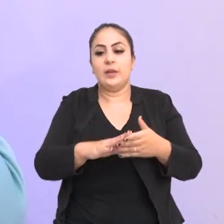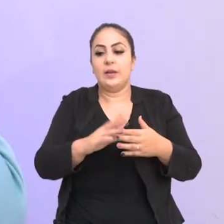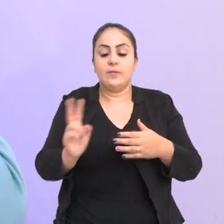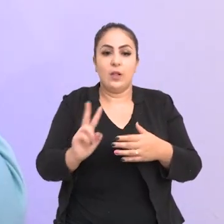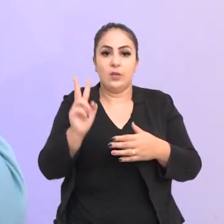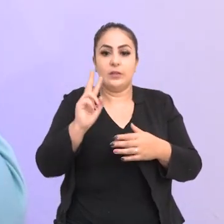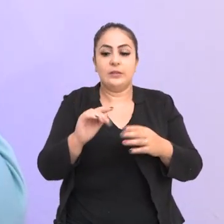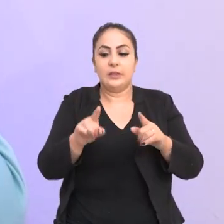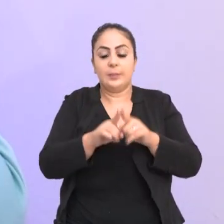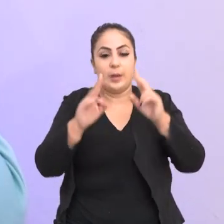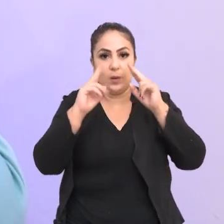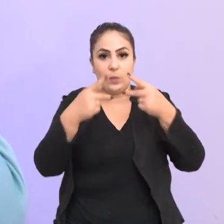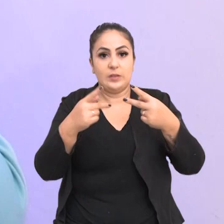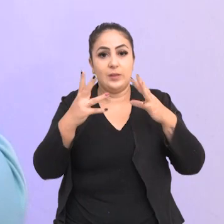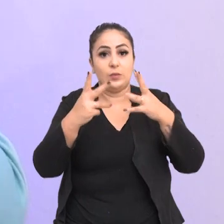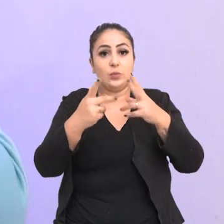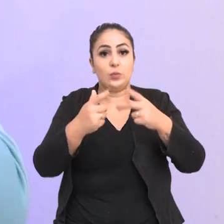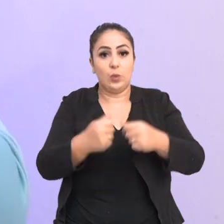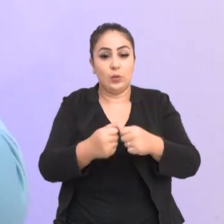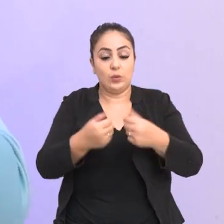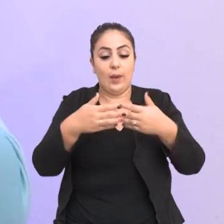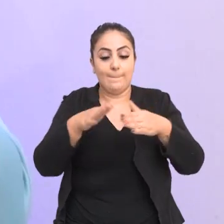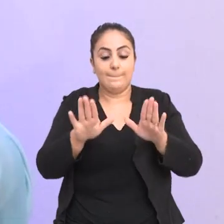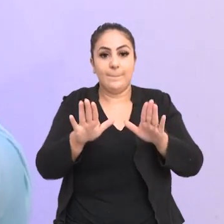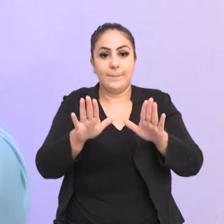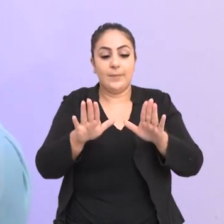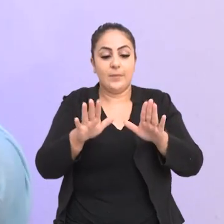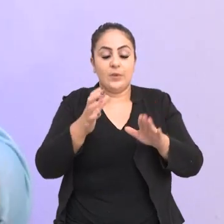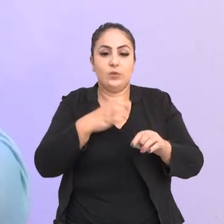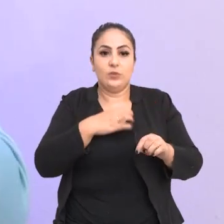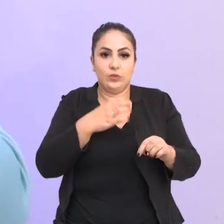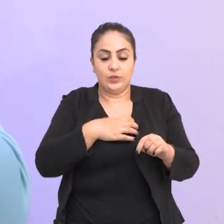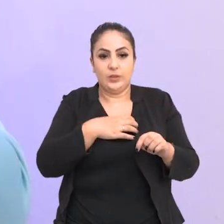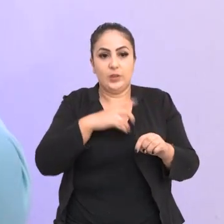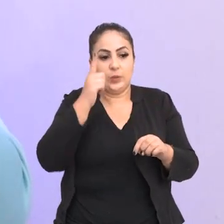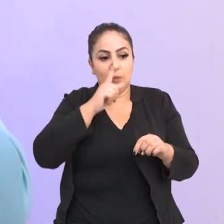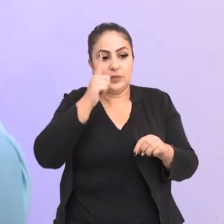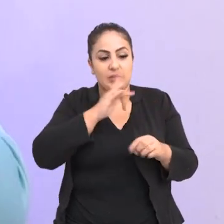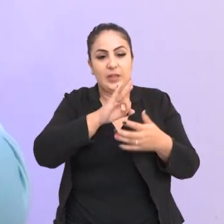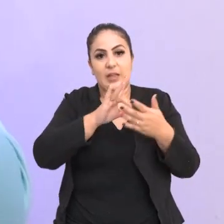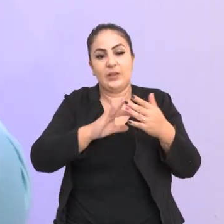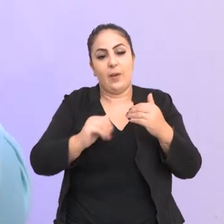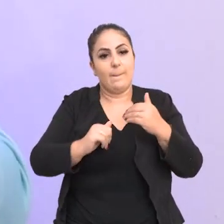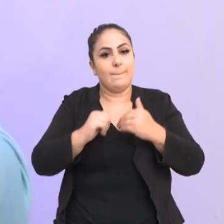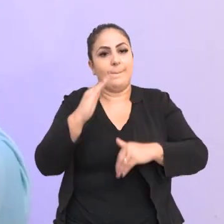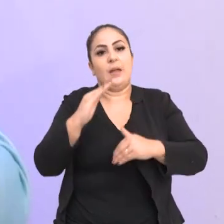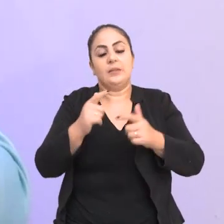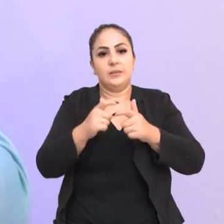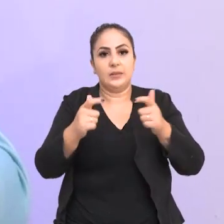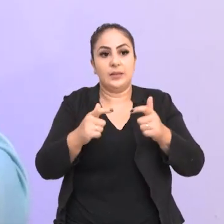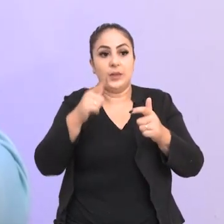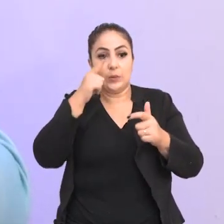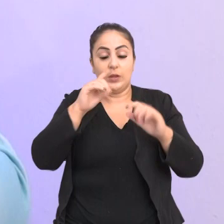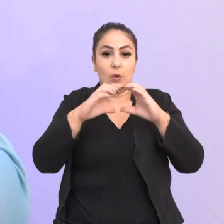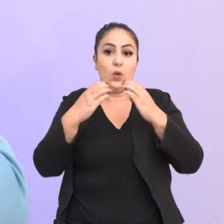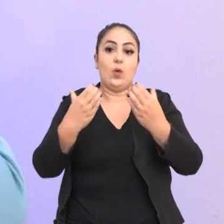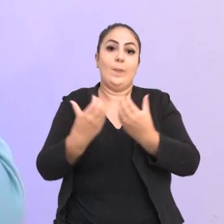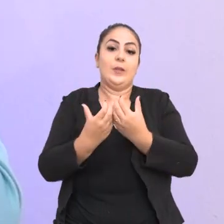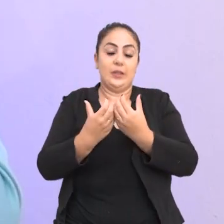conselhos, valorizá-los, abrir mecanismos para que cada vez mais